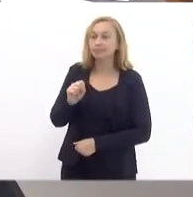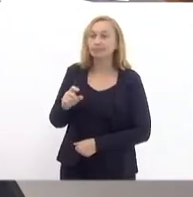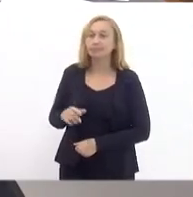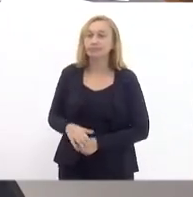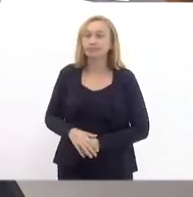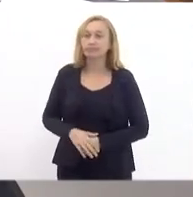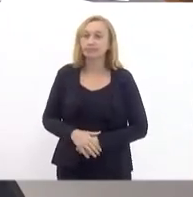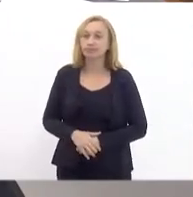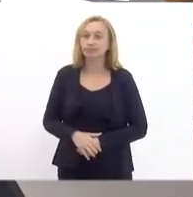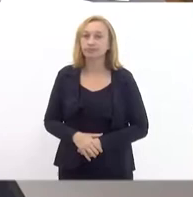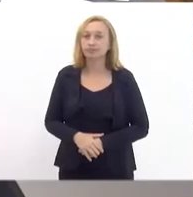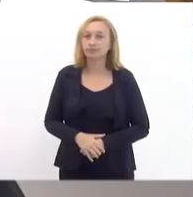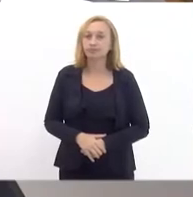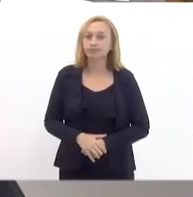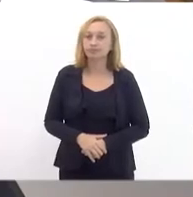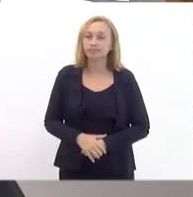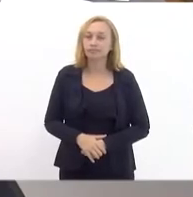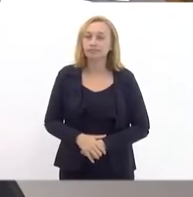está